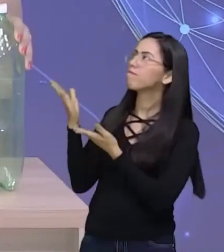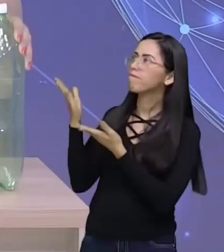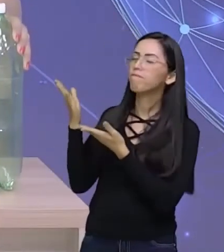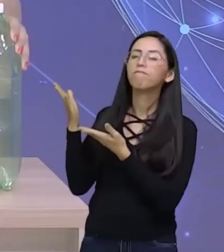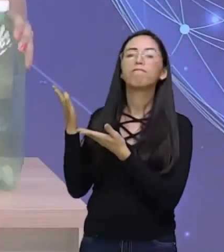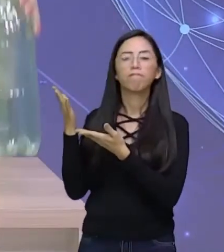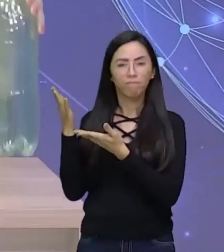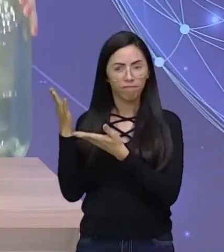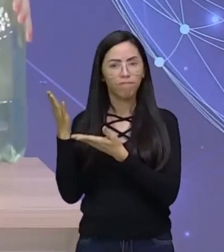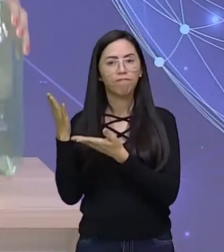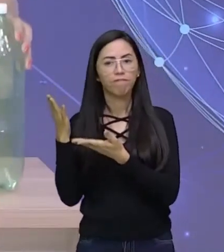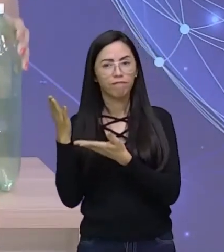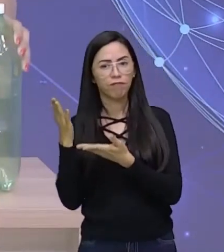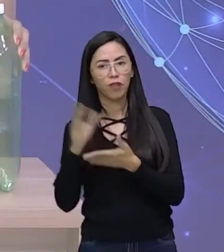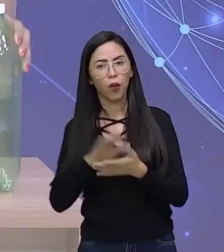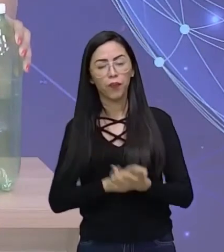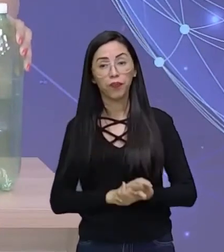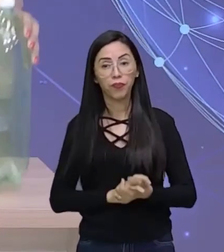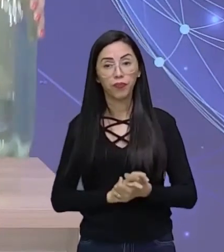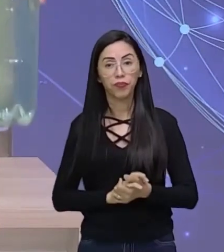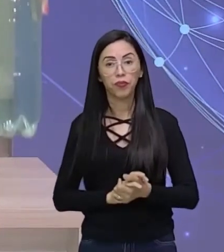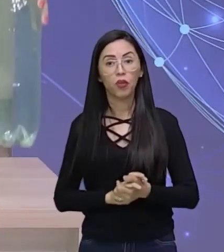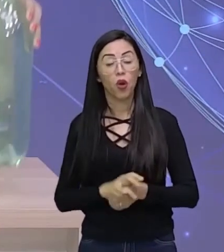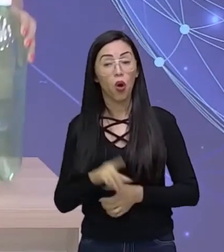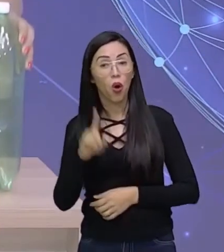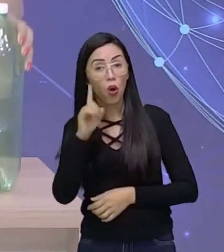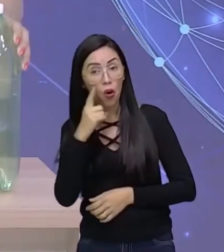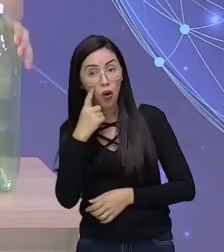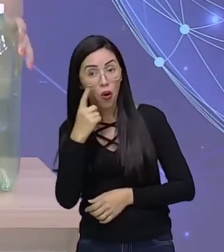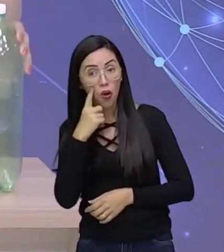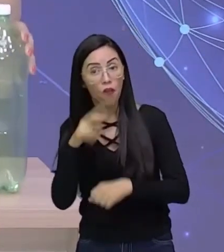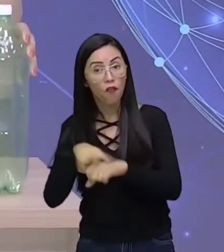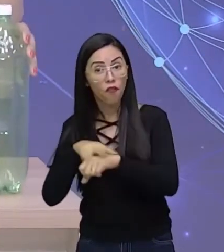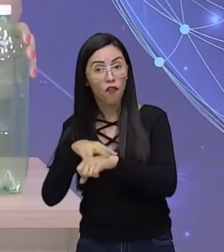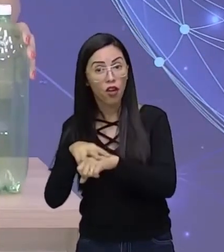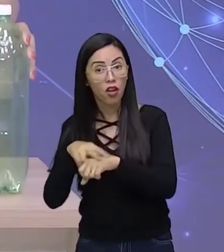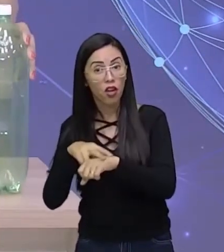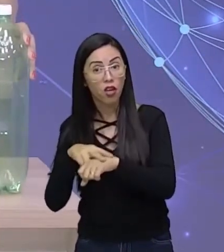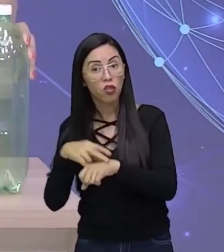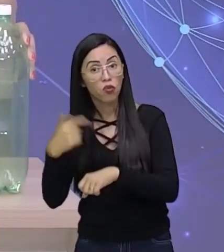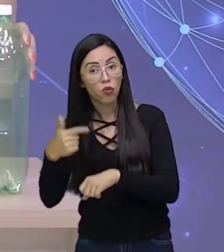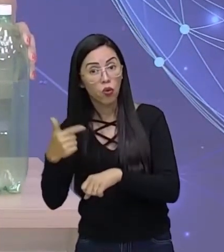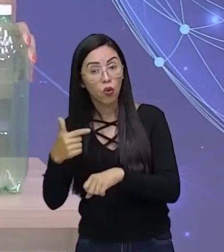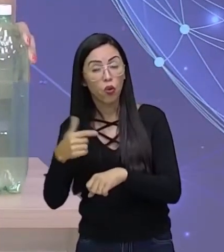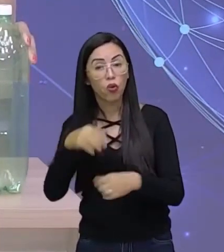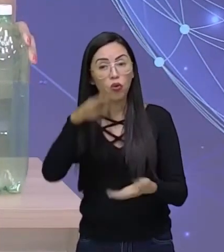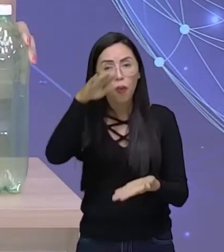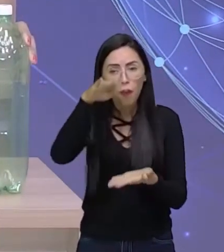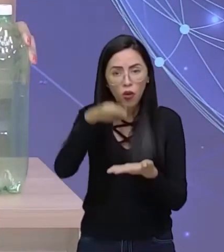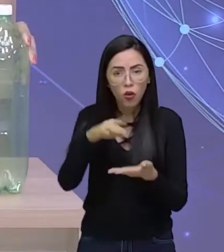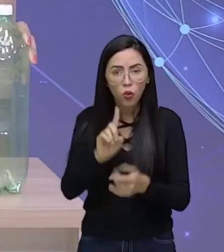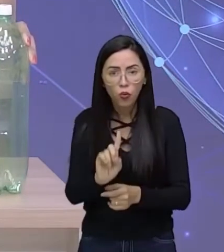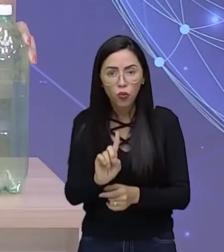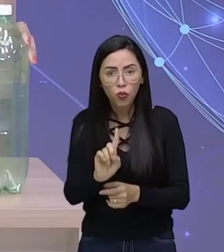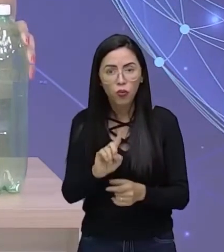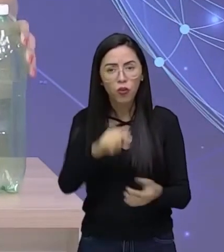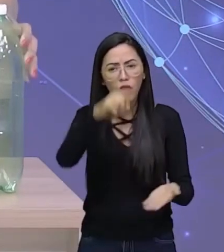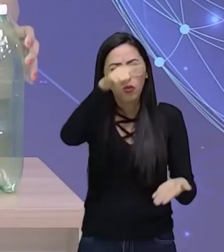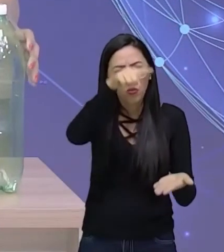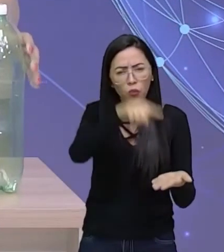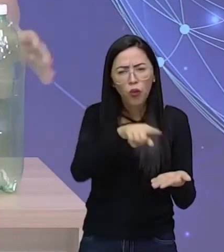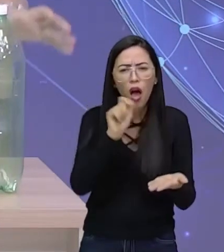2 litros, o famoso PET. Vai comer uma pizza e vem de brinde um PET, aquele refrigerante que vem junto com a